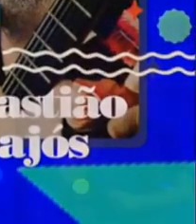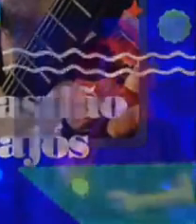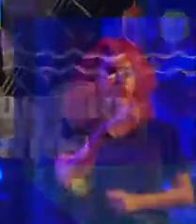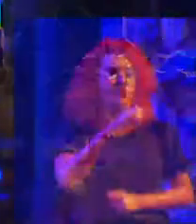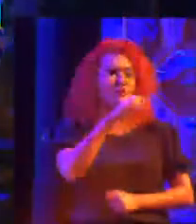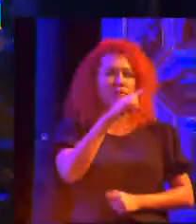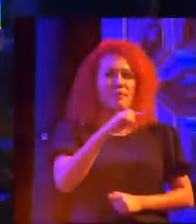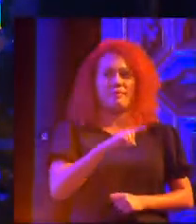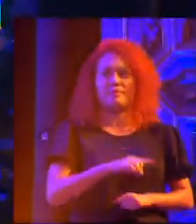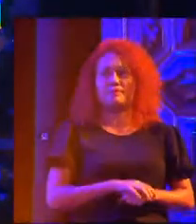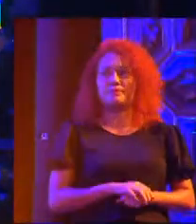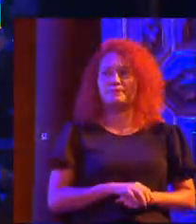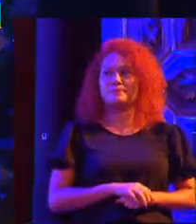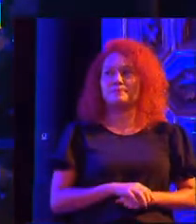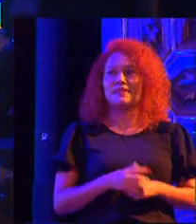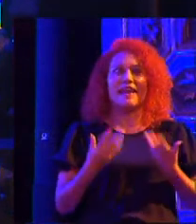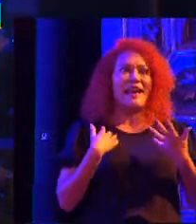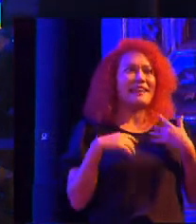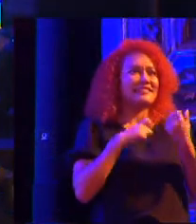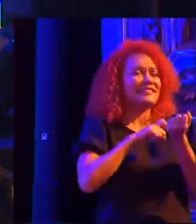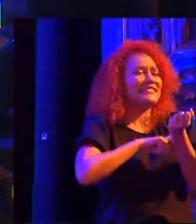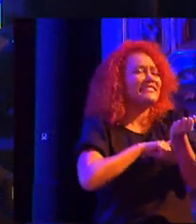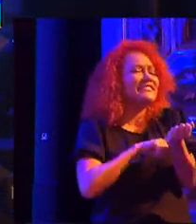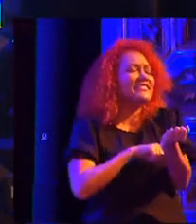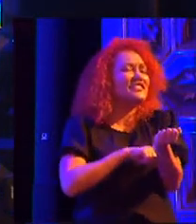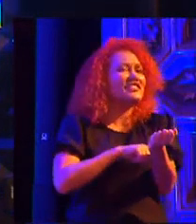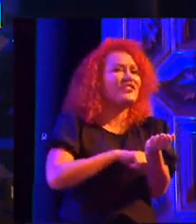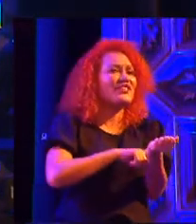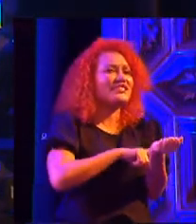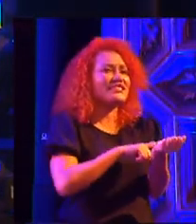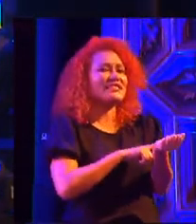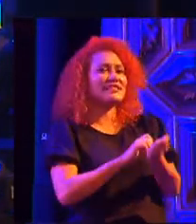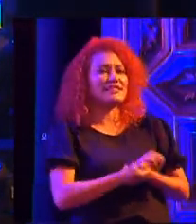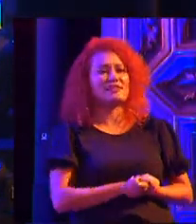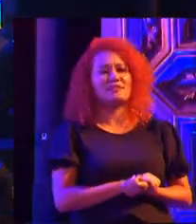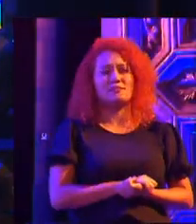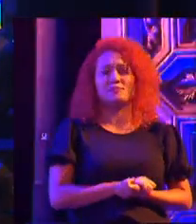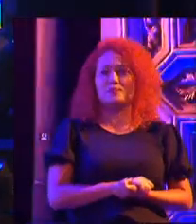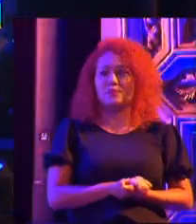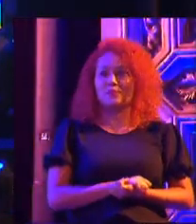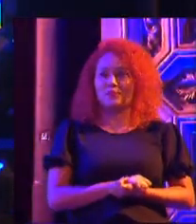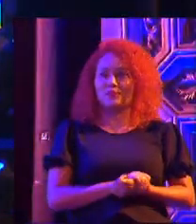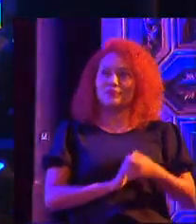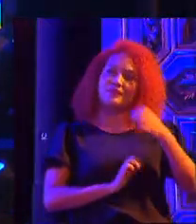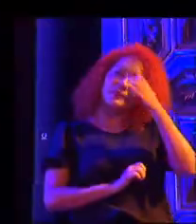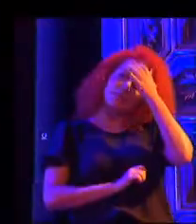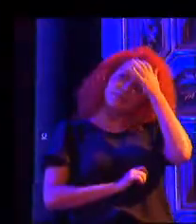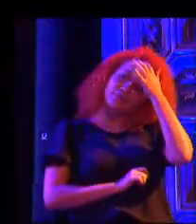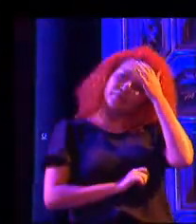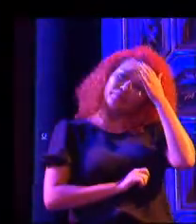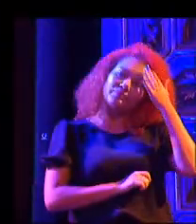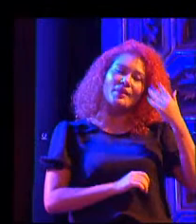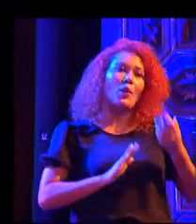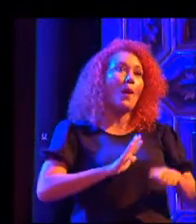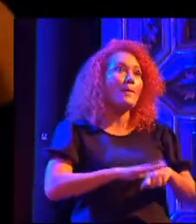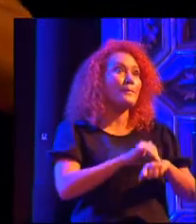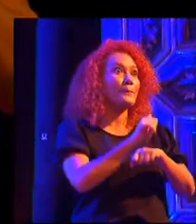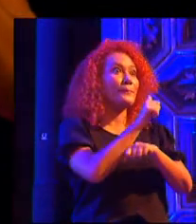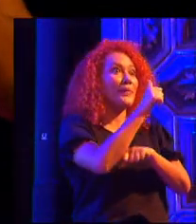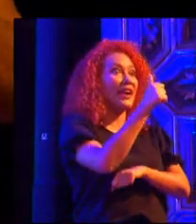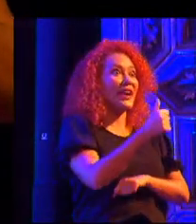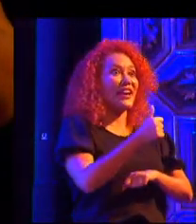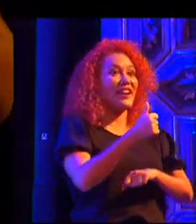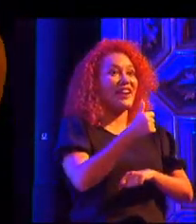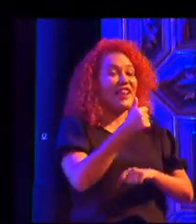Gente, nunca abrimos um lugar. Olha, nervoso, gente. Olha, nervoso. Gente, e o prêmio de melhor intérprete